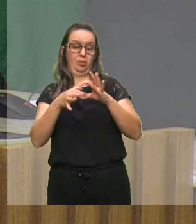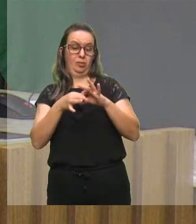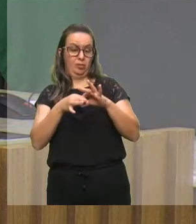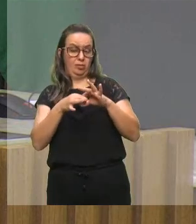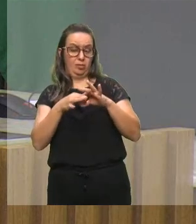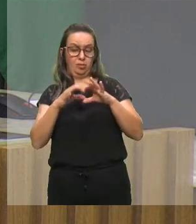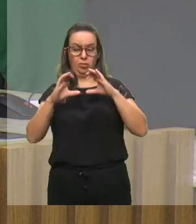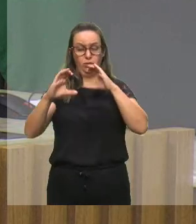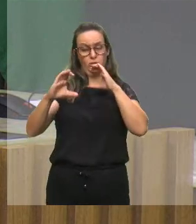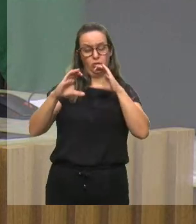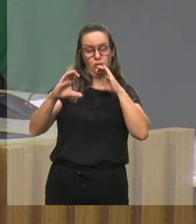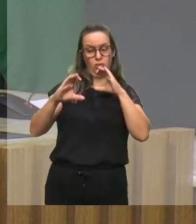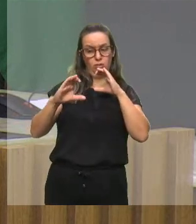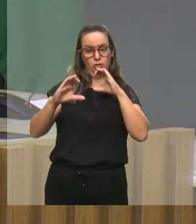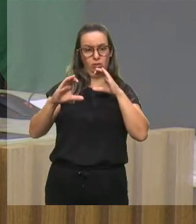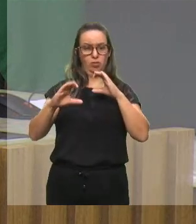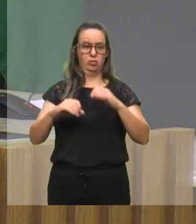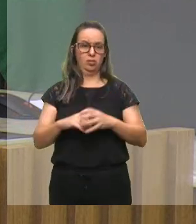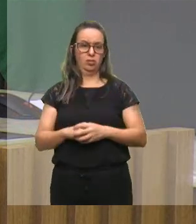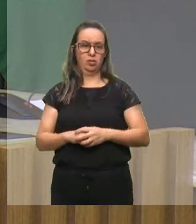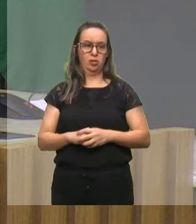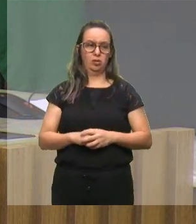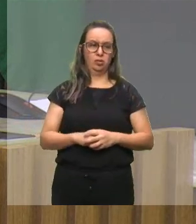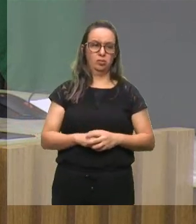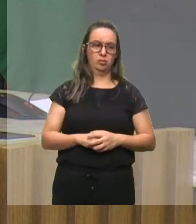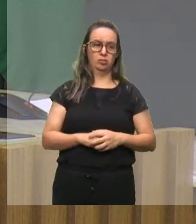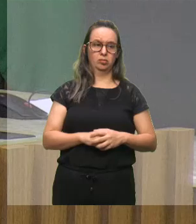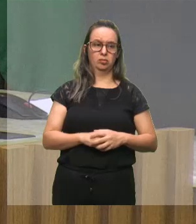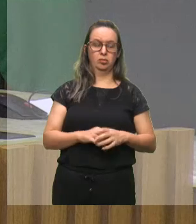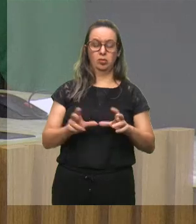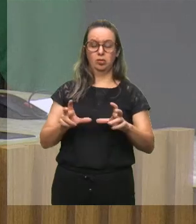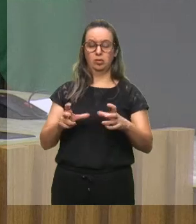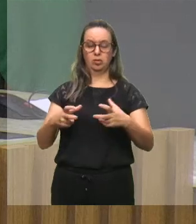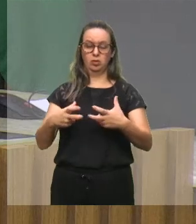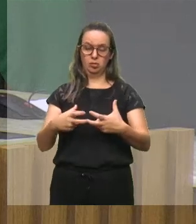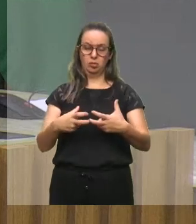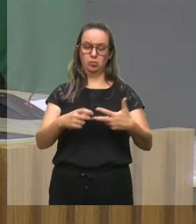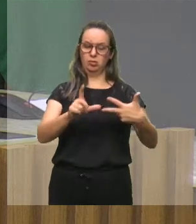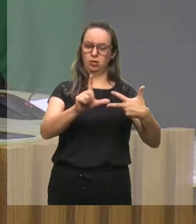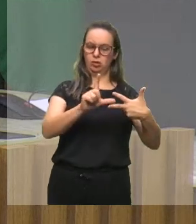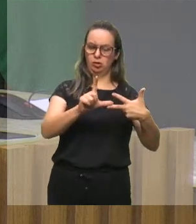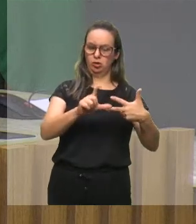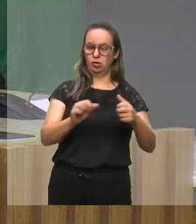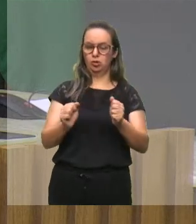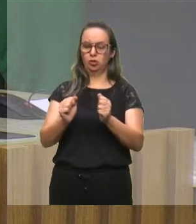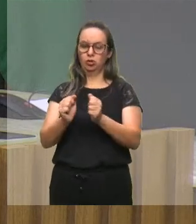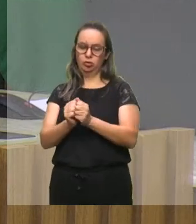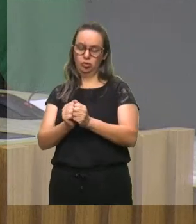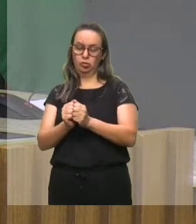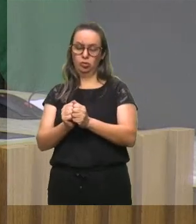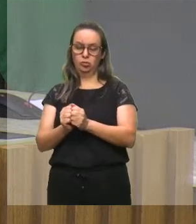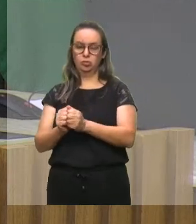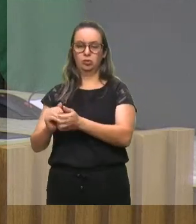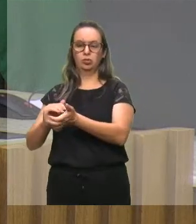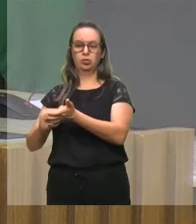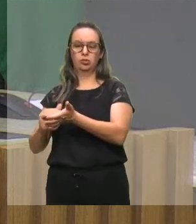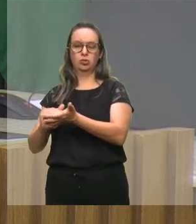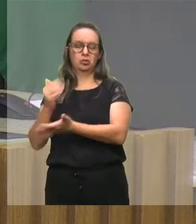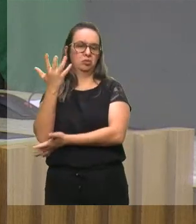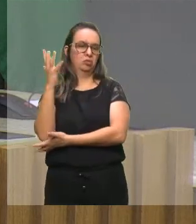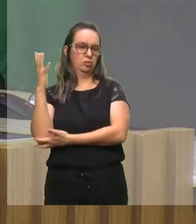gestões, tanto o Legislativo, a Câmara Municipal e a Coca-Cis, e a Secretaria do Meio Ambiente, dependendo de quem